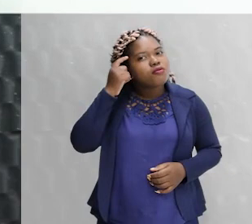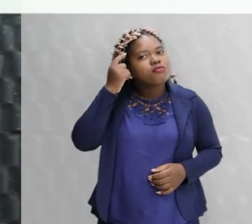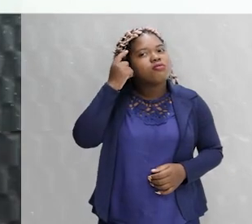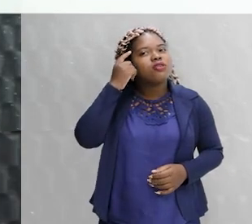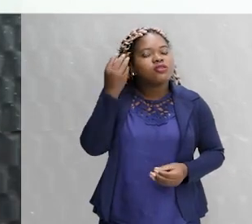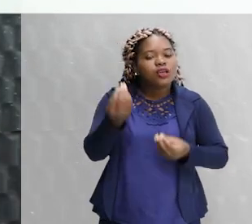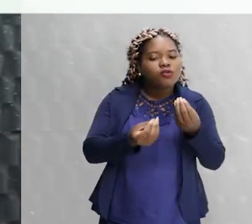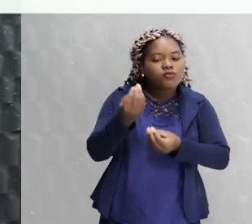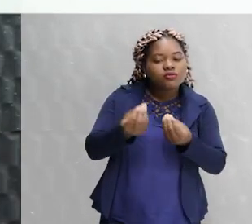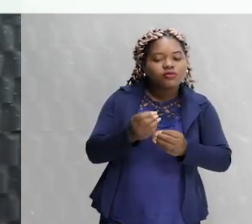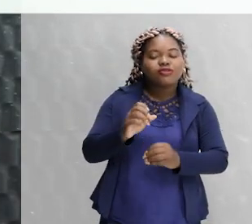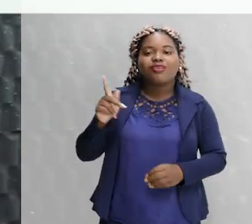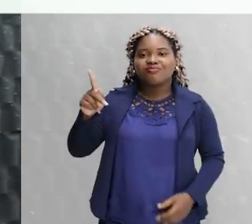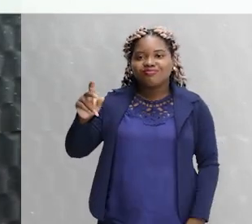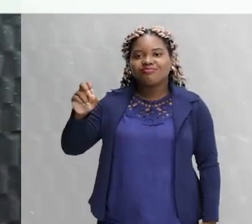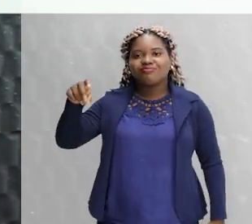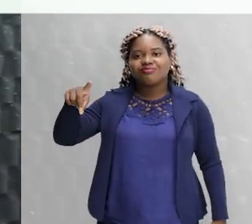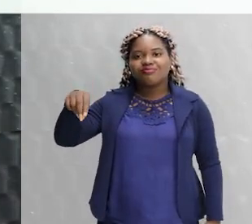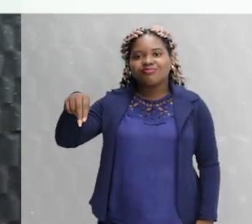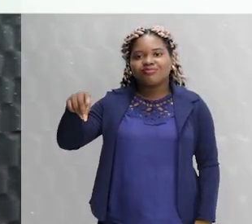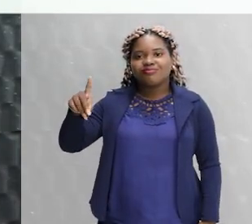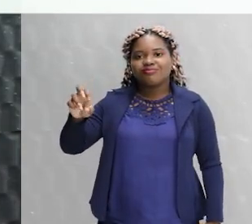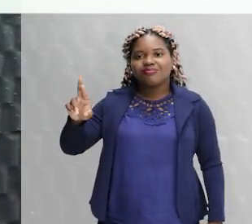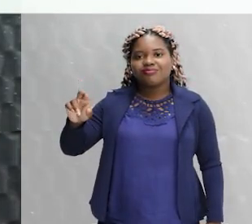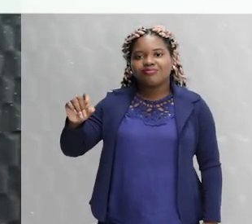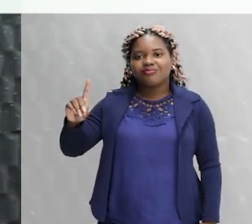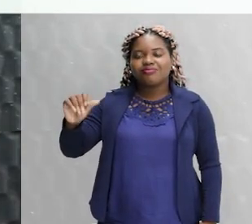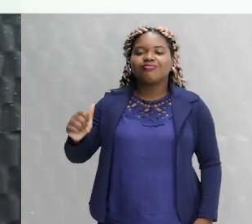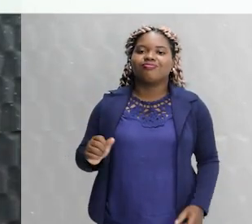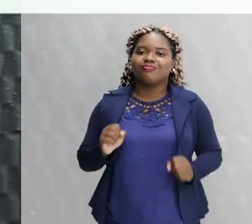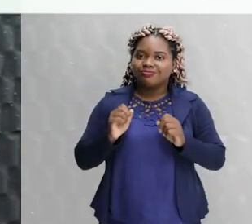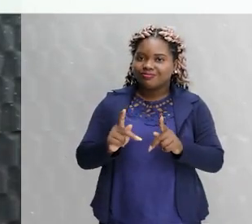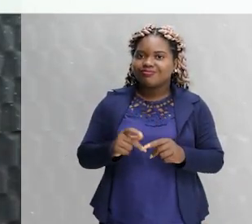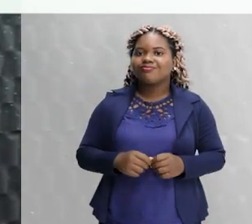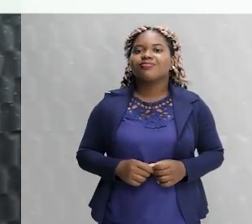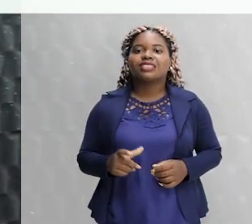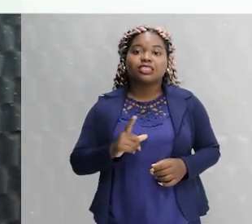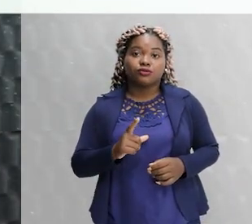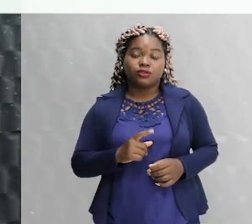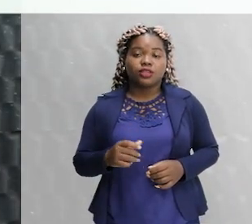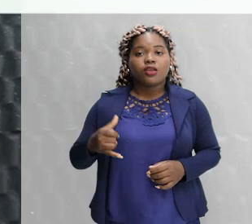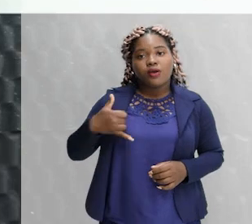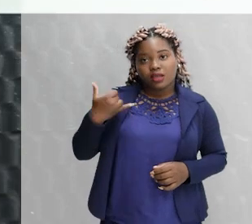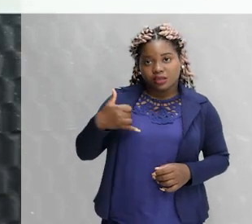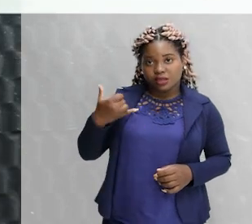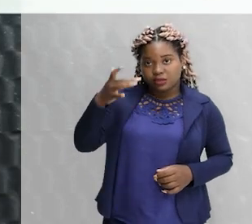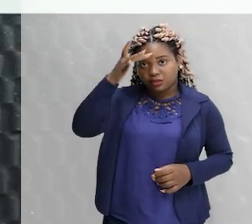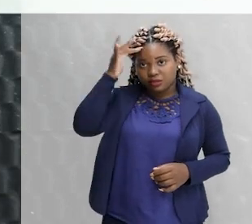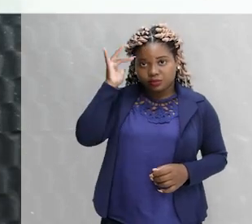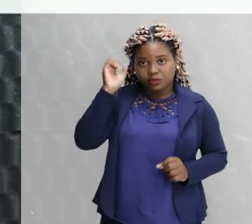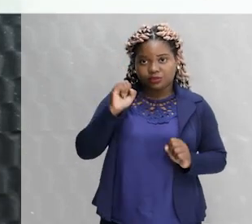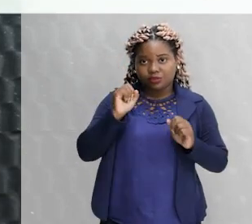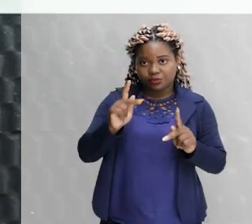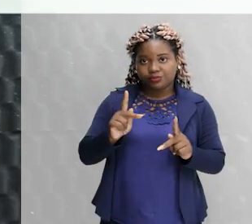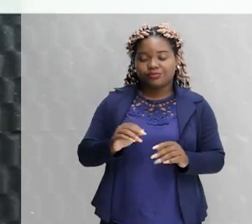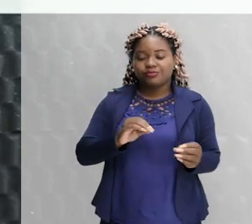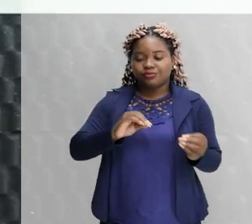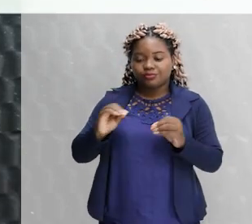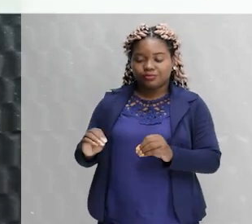fosse uma média ponderada. Ok? Então, vamos lá. Olha só, eu tenho aqui a idade das pessoas. Quais são as